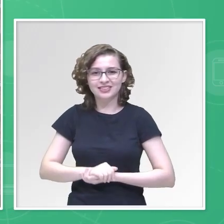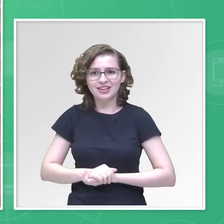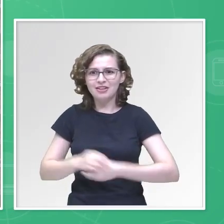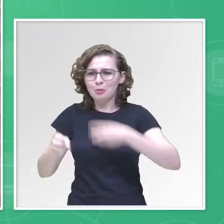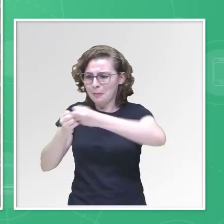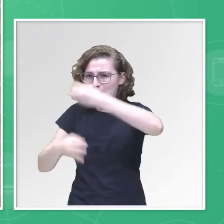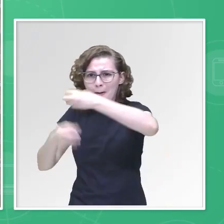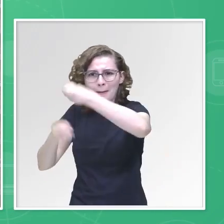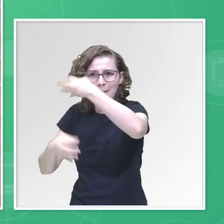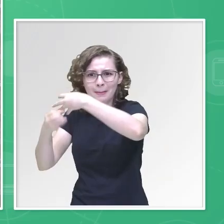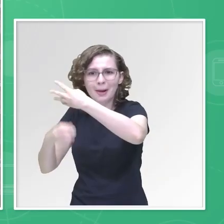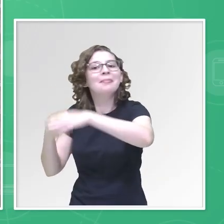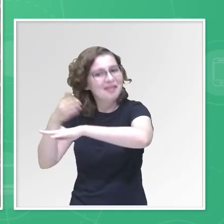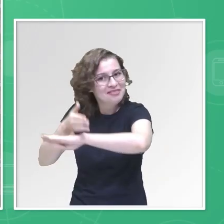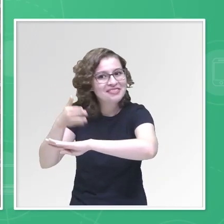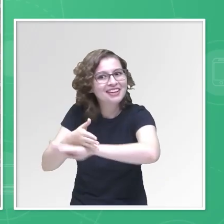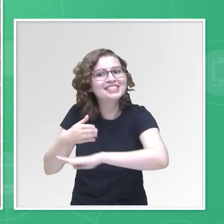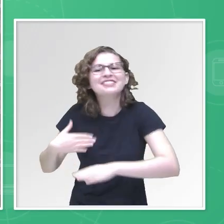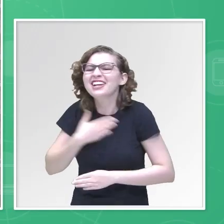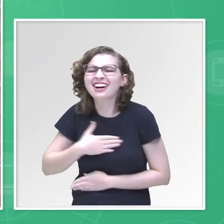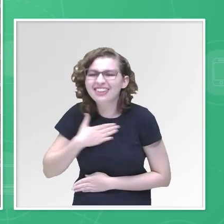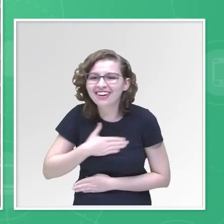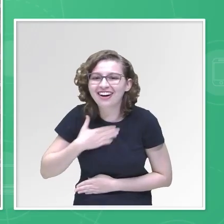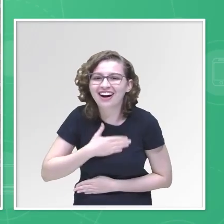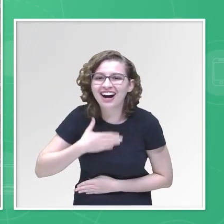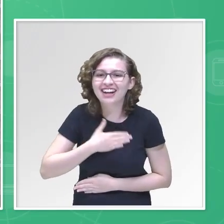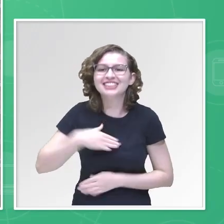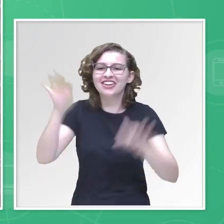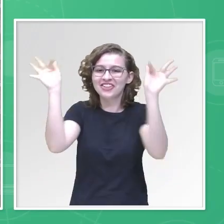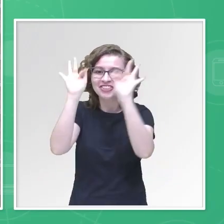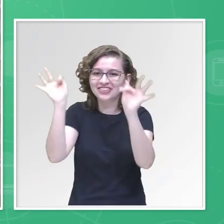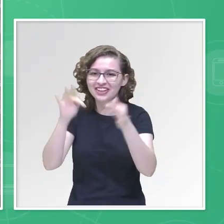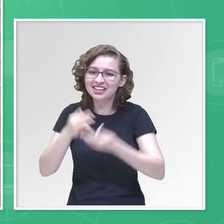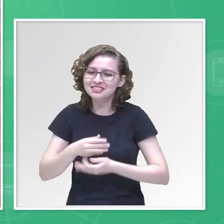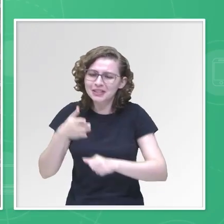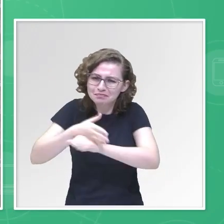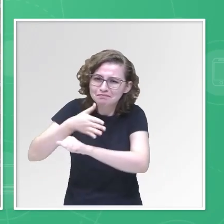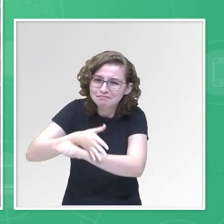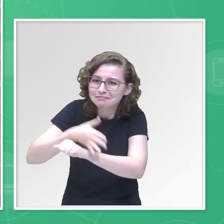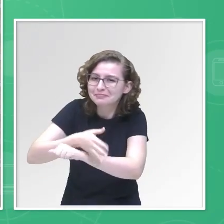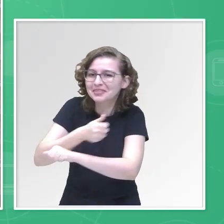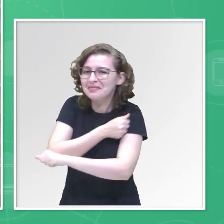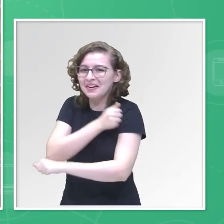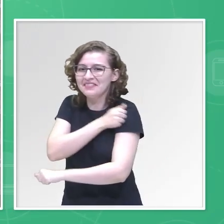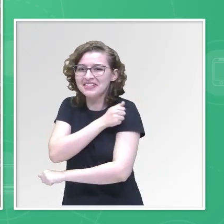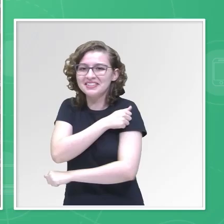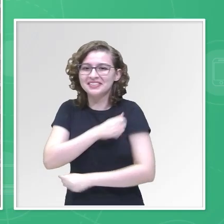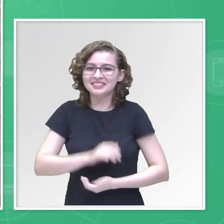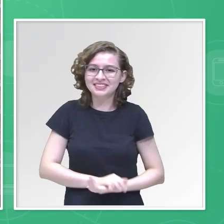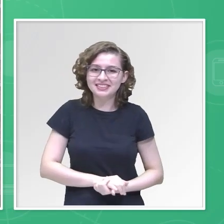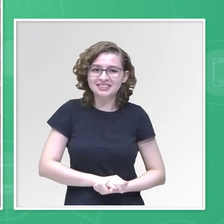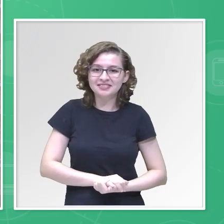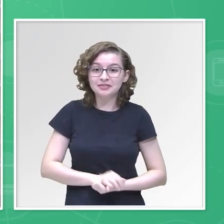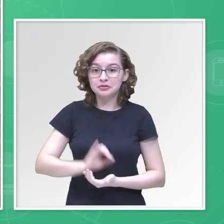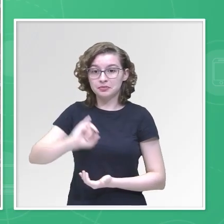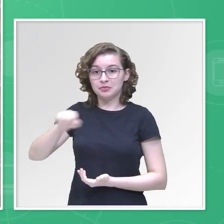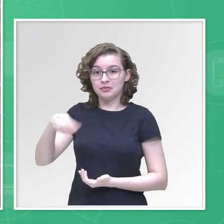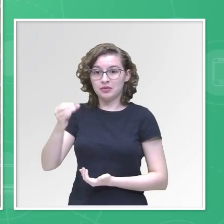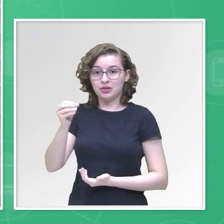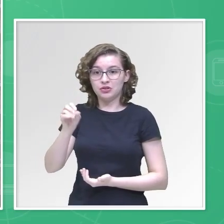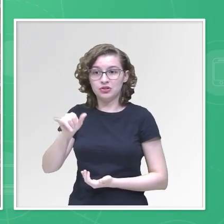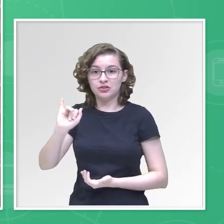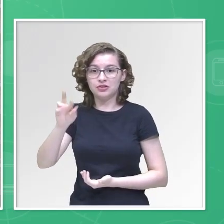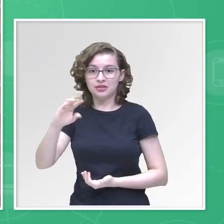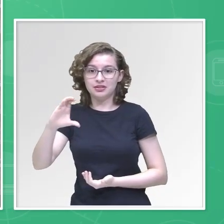rápido que tá aí participem gosto gosto muito fico super feliz quando Vocês participam isso mesmo a Joice rota